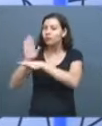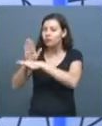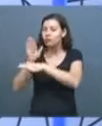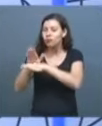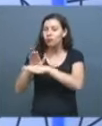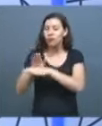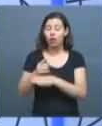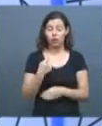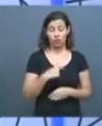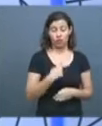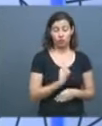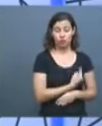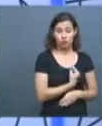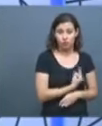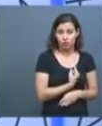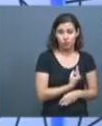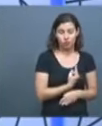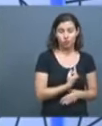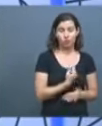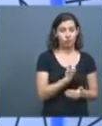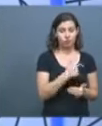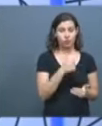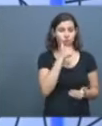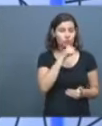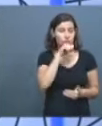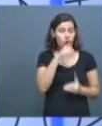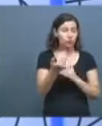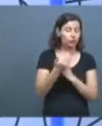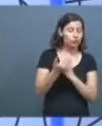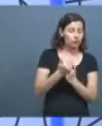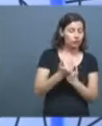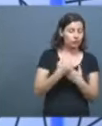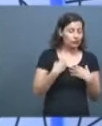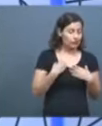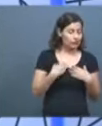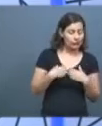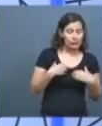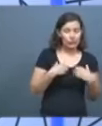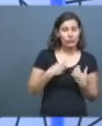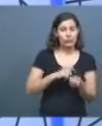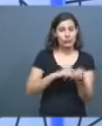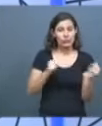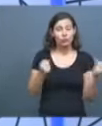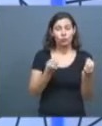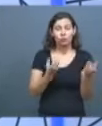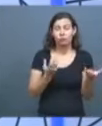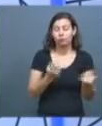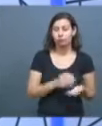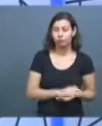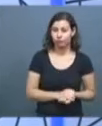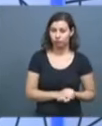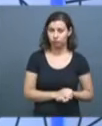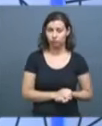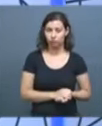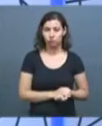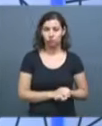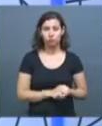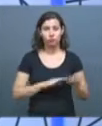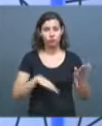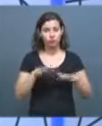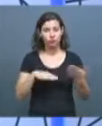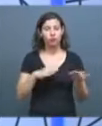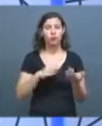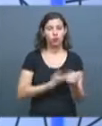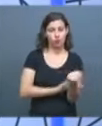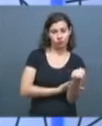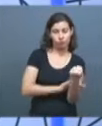preparo psíquico que esse meu aluno tem que enfrentar para o dia a dia. Aí vem essas ações de estresse agudo. Eles podem desenvolver crise de